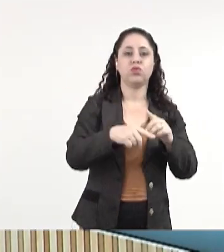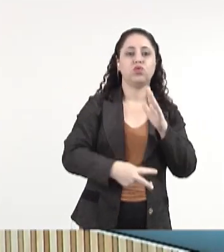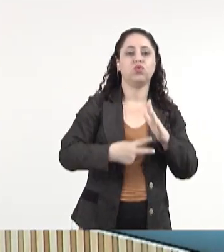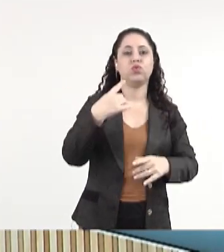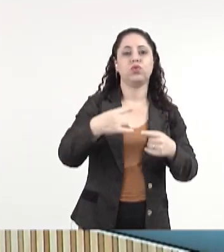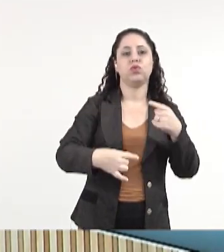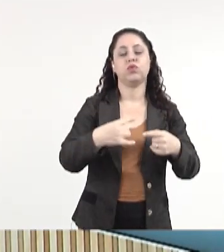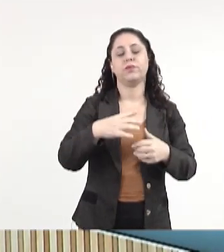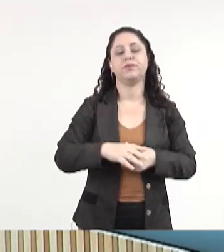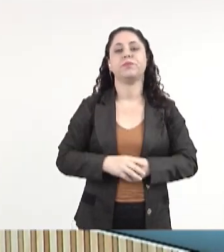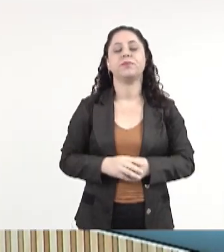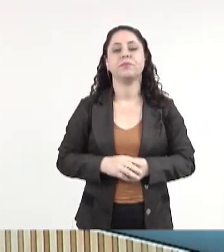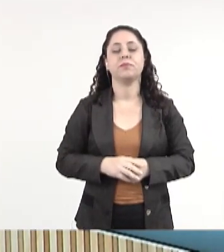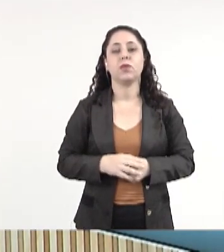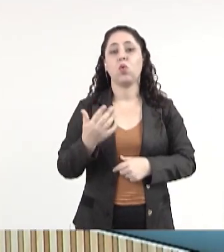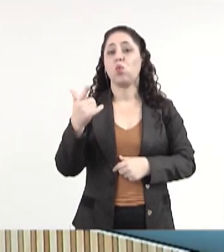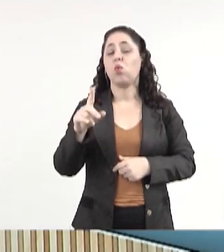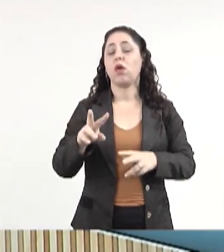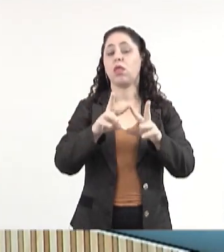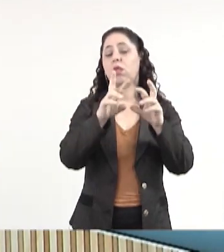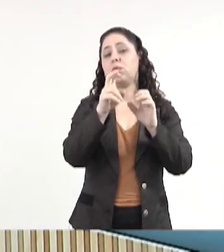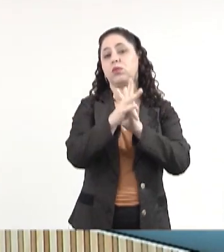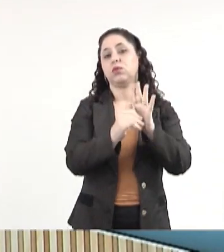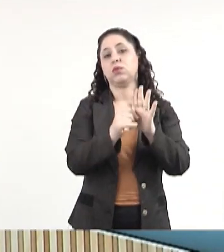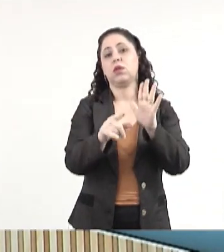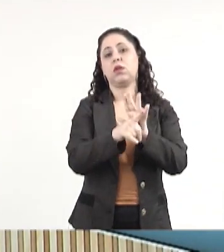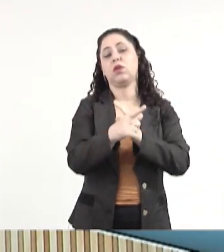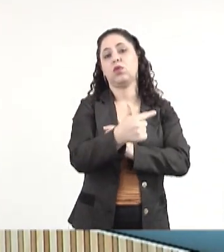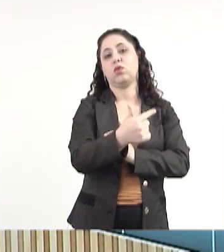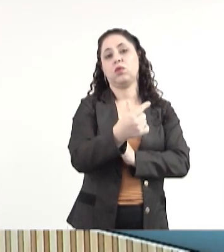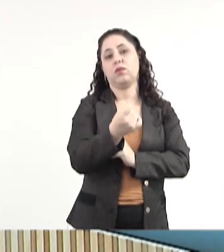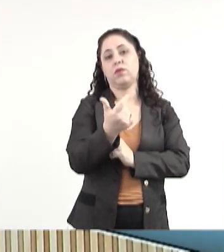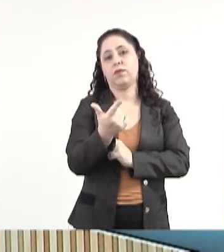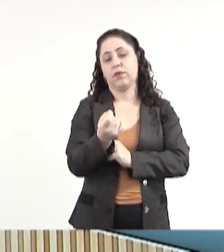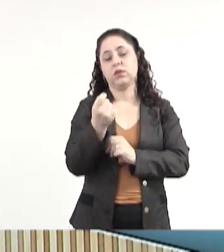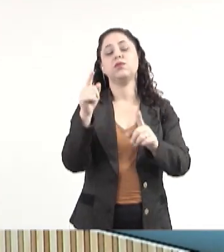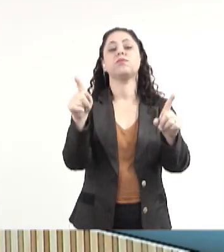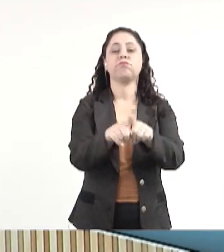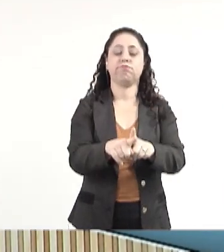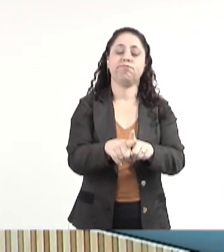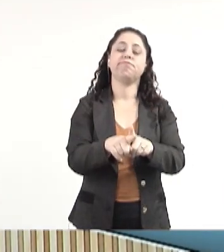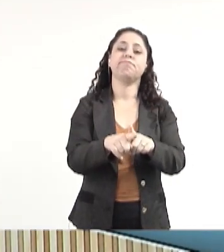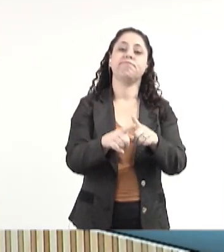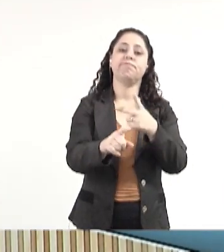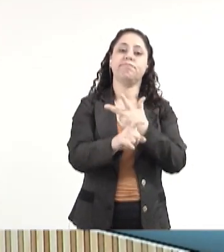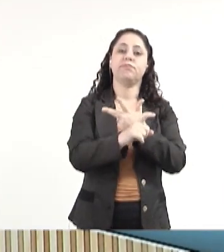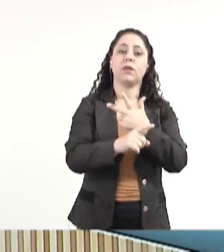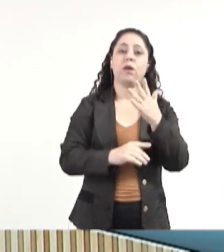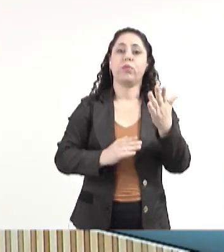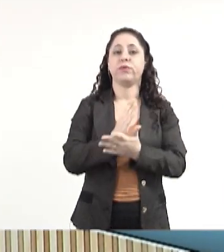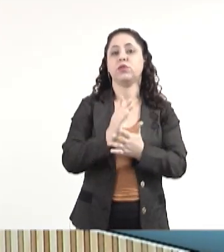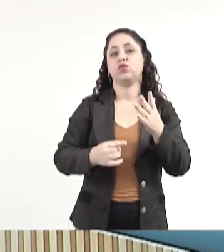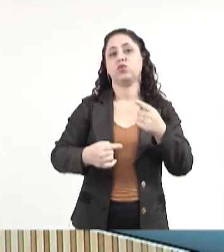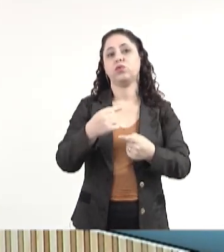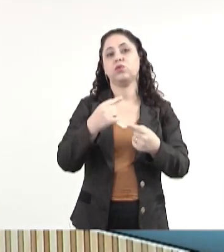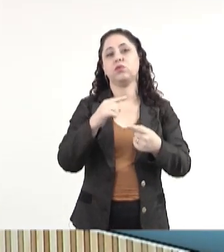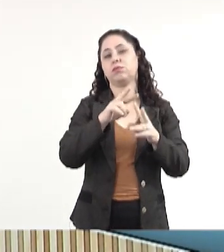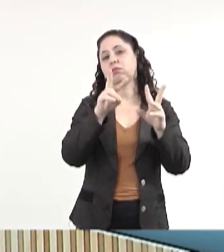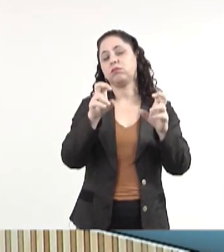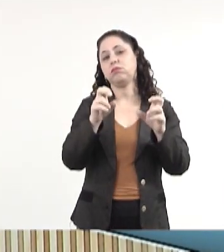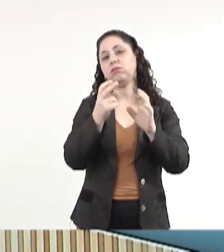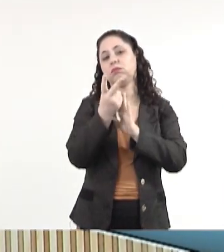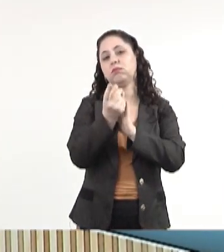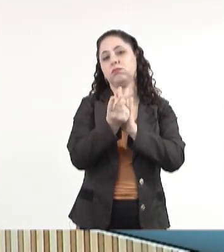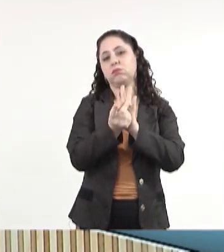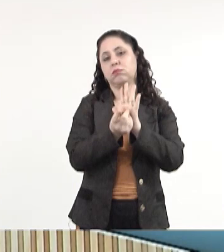segunda discussão no plenário. O próximo projeto, que é o projeto de lei 220, também do Poder Executivo e também aprovado em primeira discussão, trata